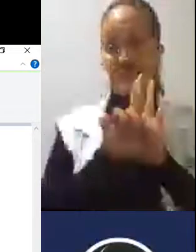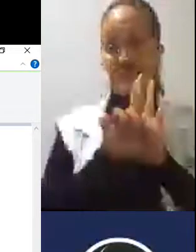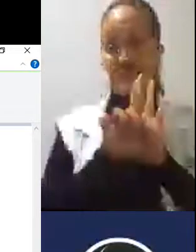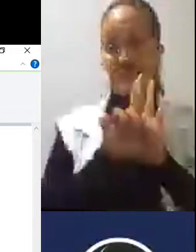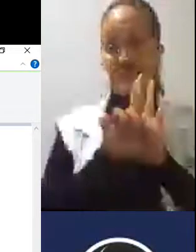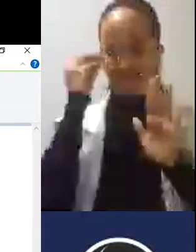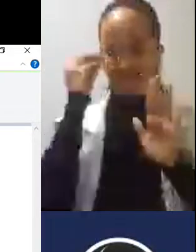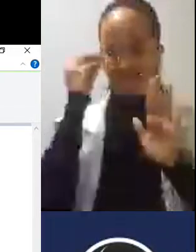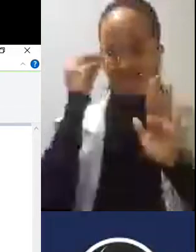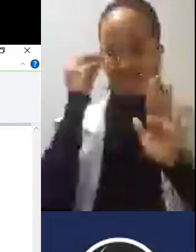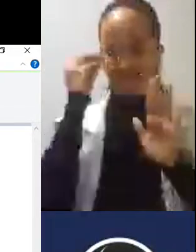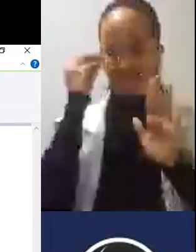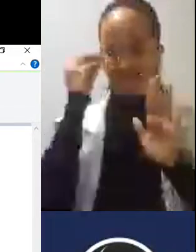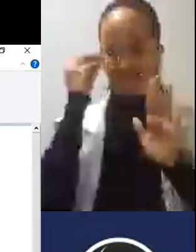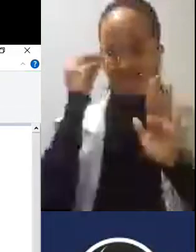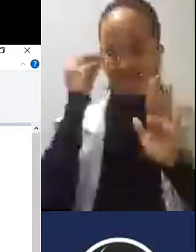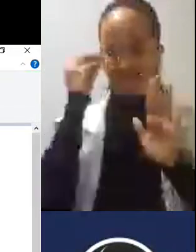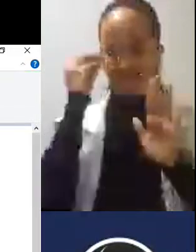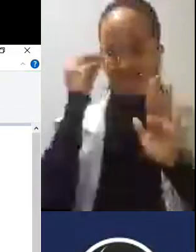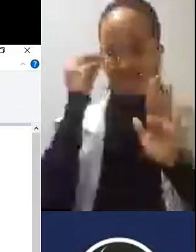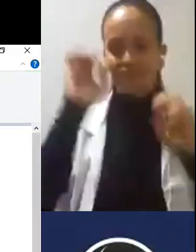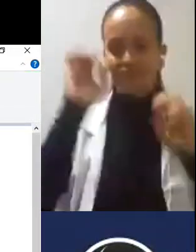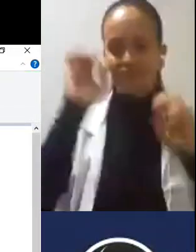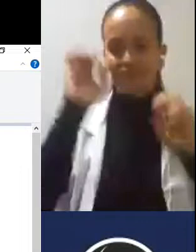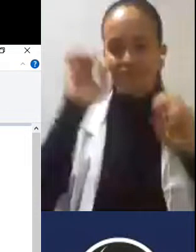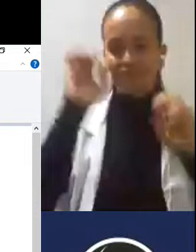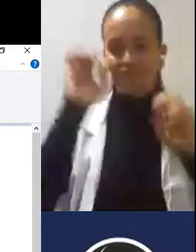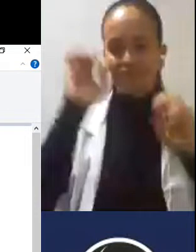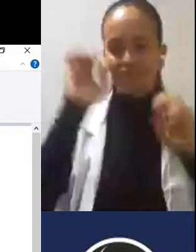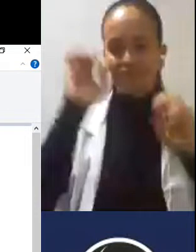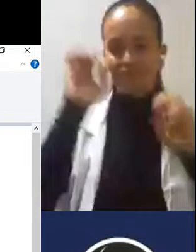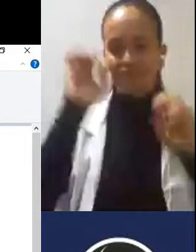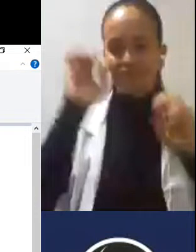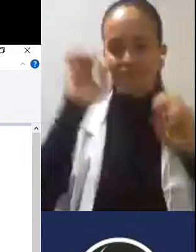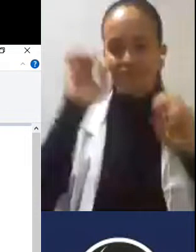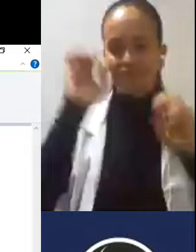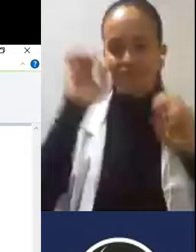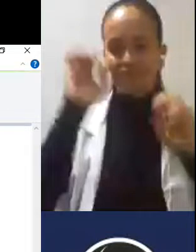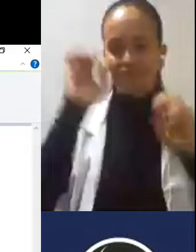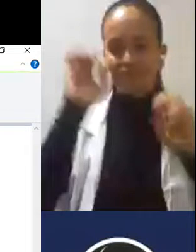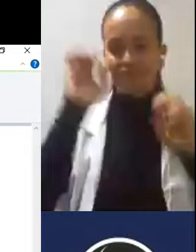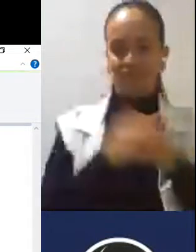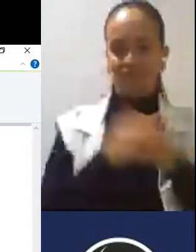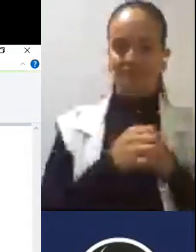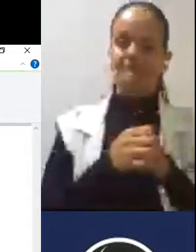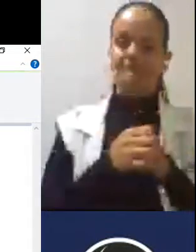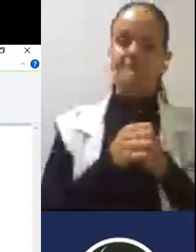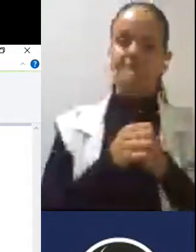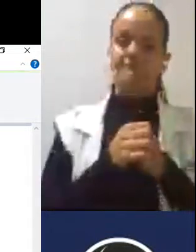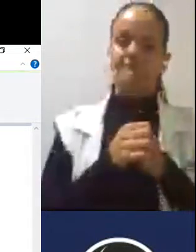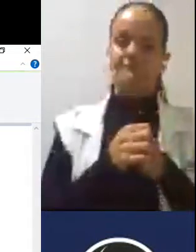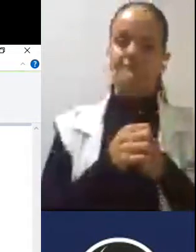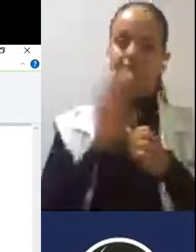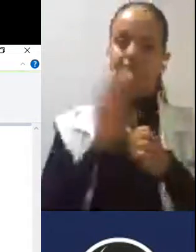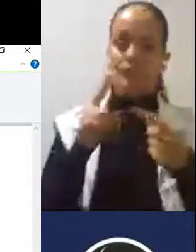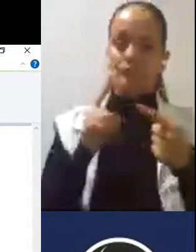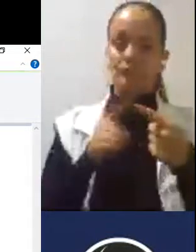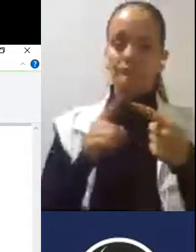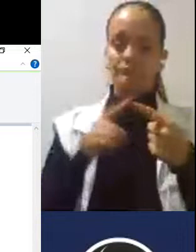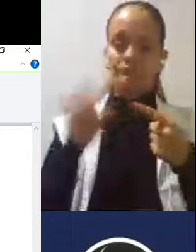Lei de Ohm, que vai estabelecer a relação entre essas três grandezas elétricas, que é a